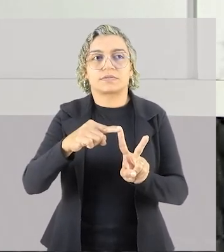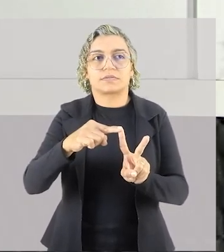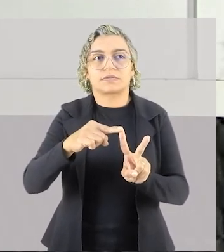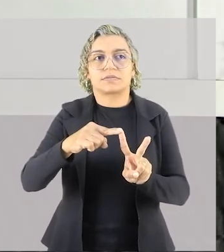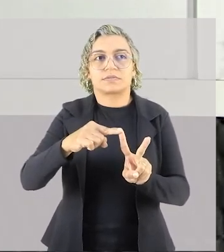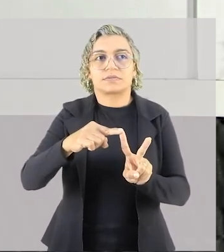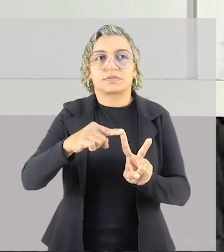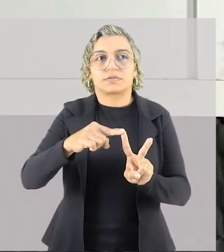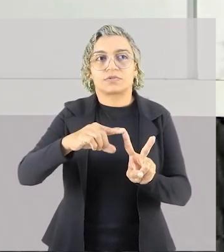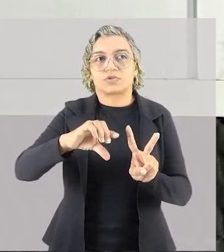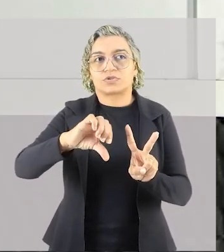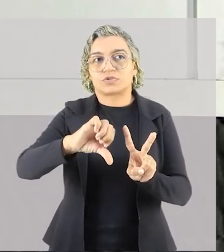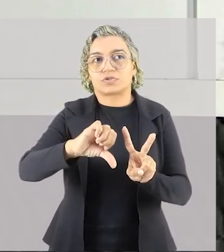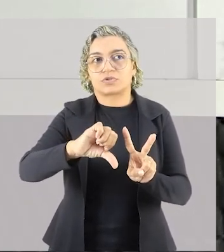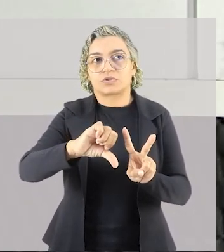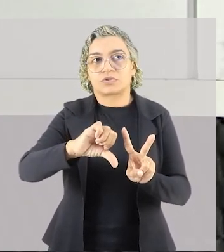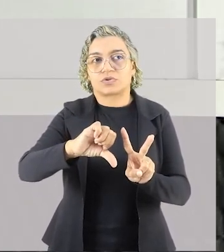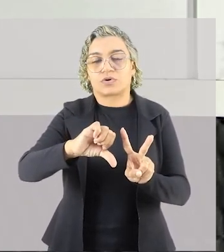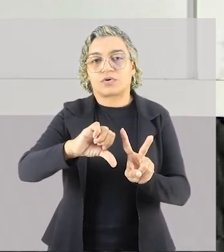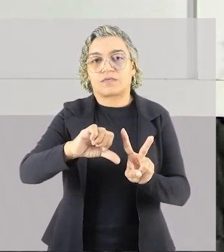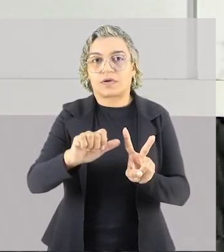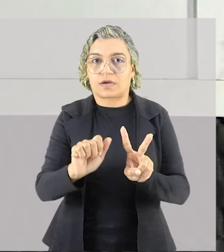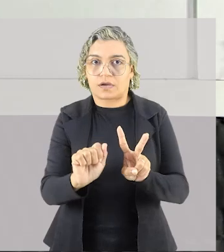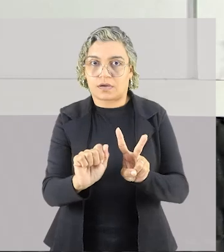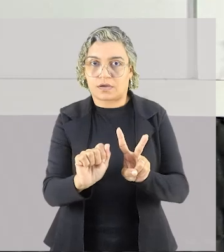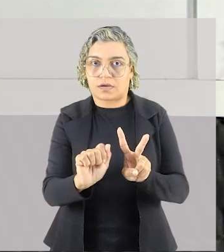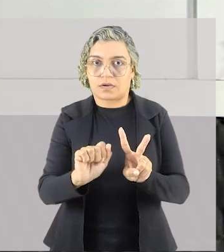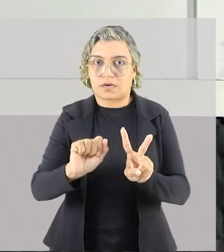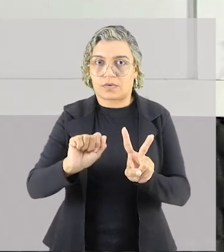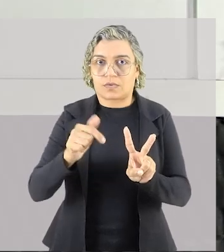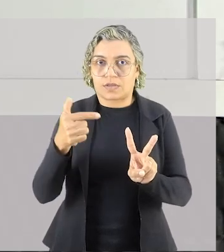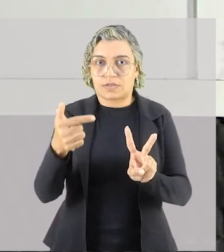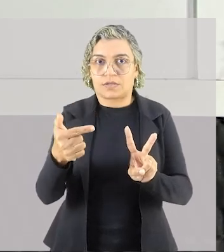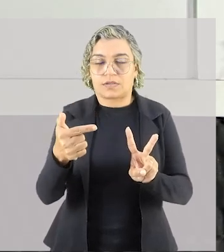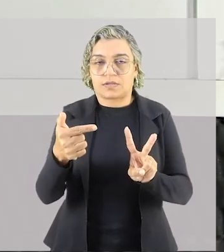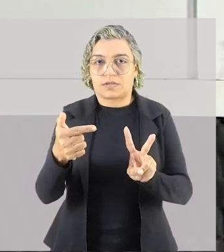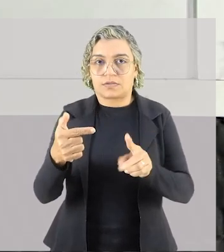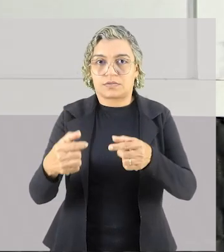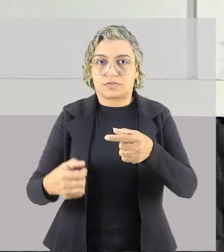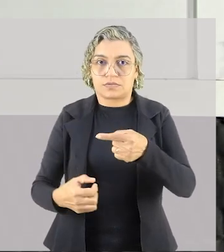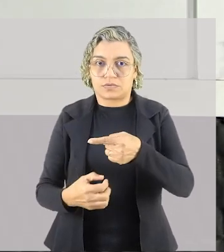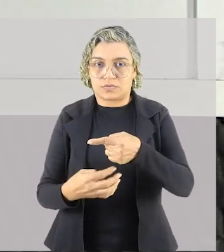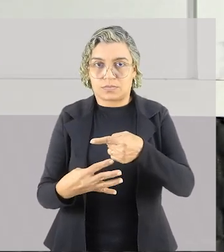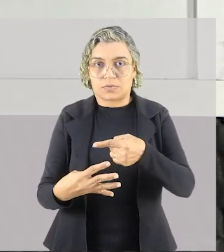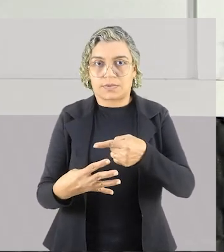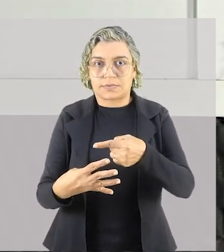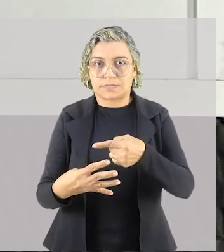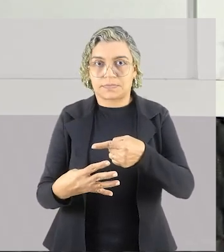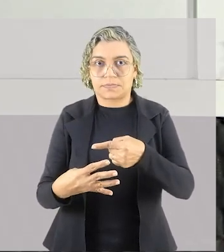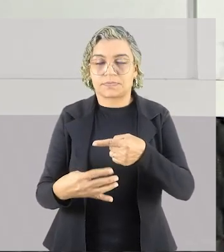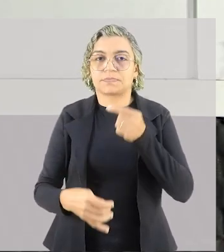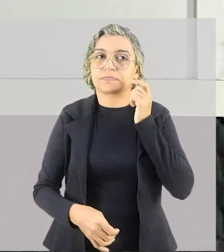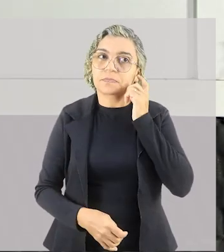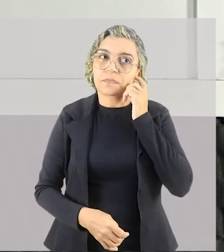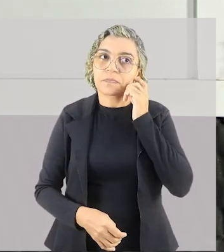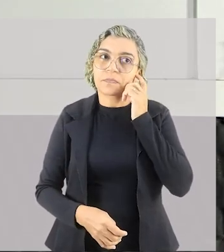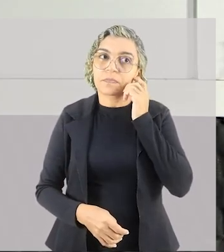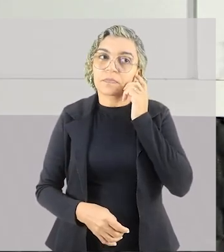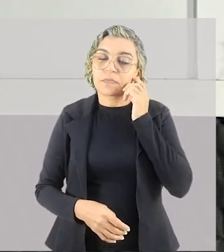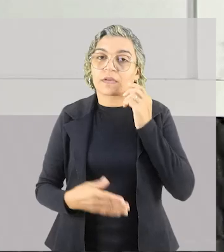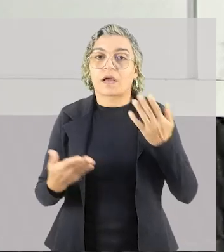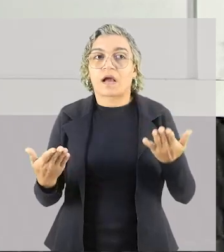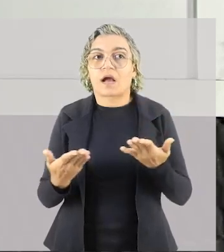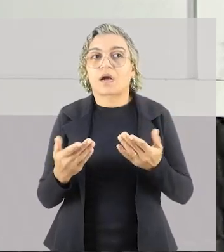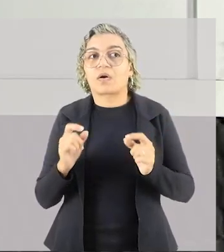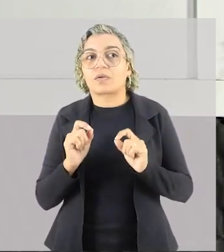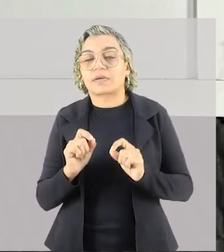de 9 ao quadrado sobre 4. Turma, agora é só extrair